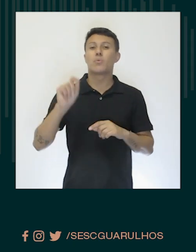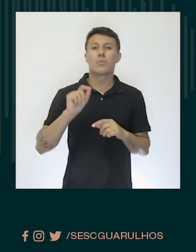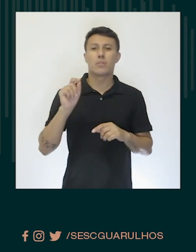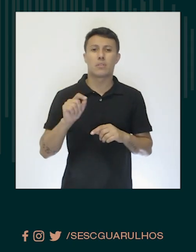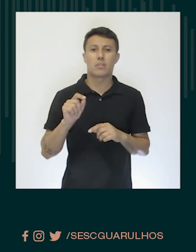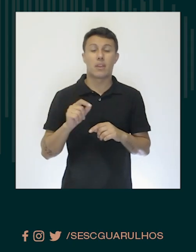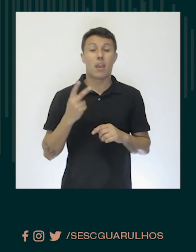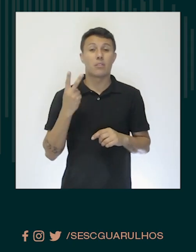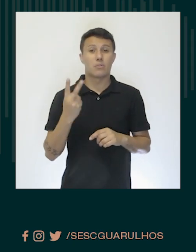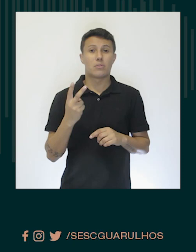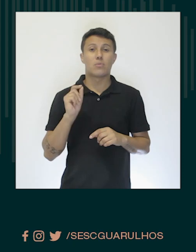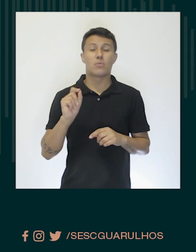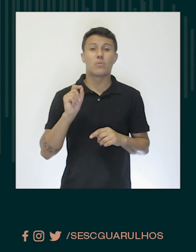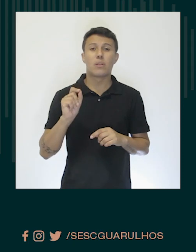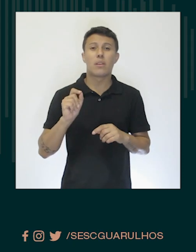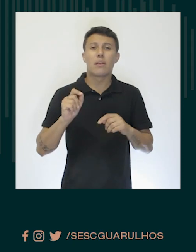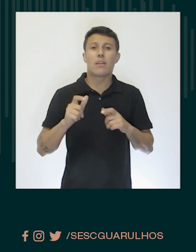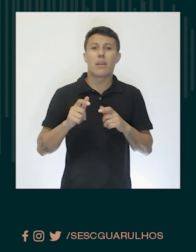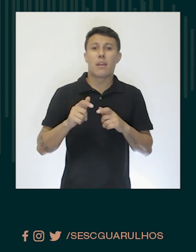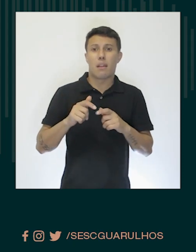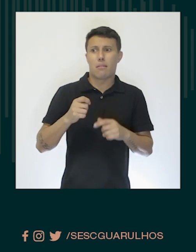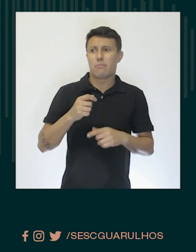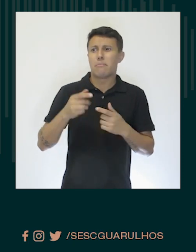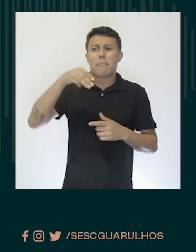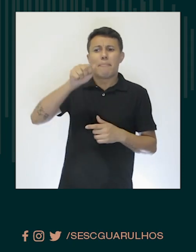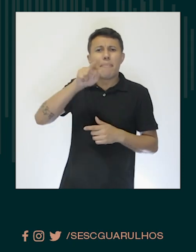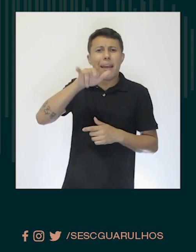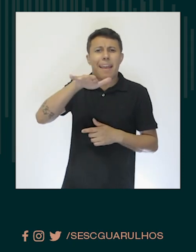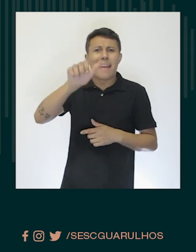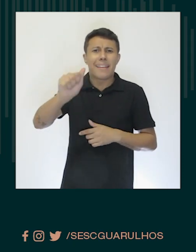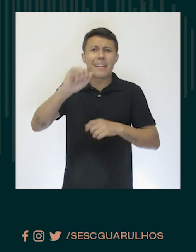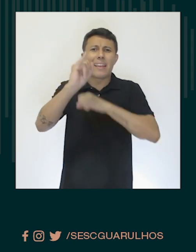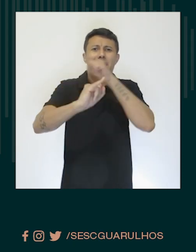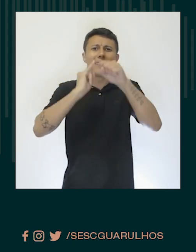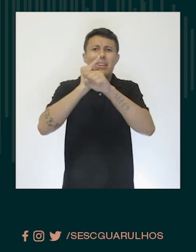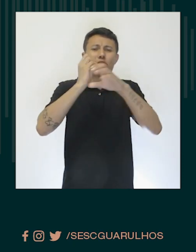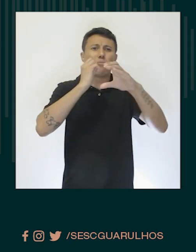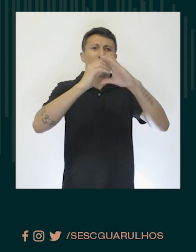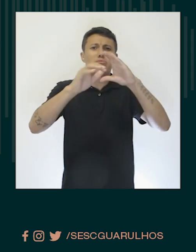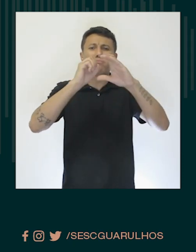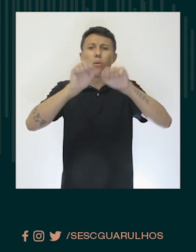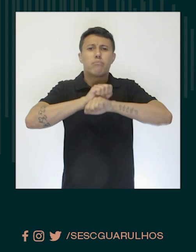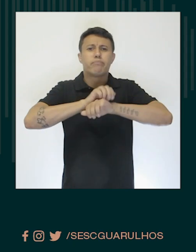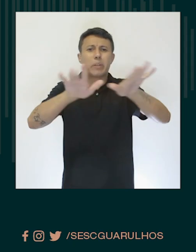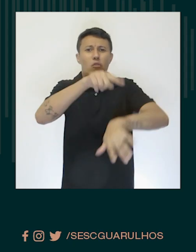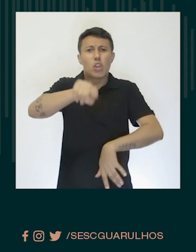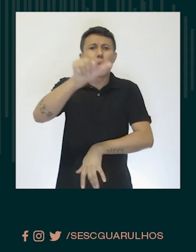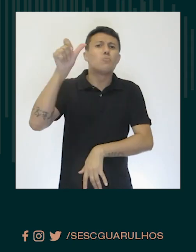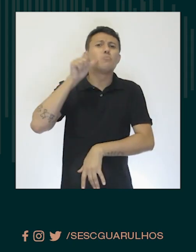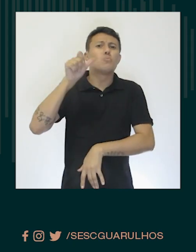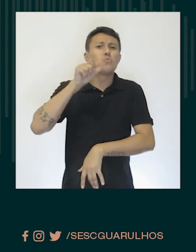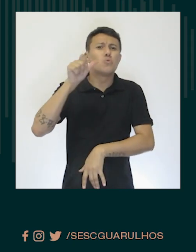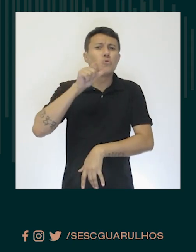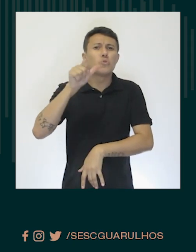meninas, que a Marina ela coloca na internet, divulga vocês, mulheres fotógrafas, cheguem